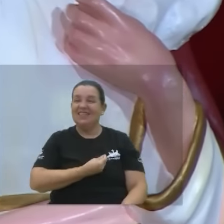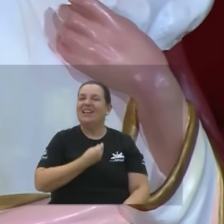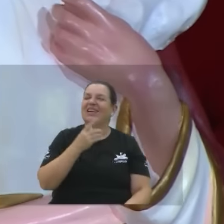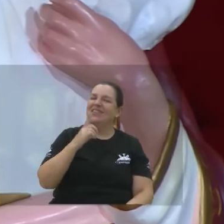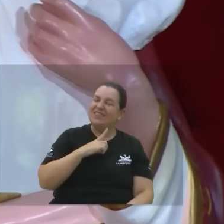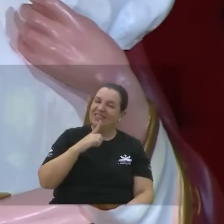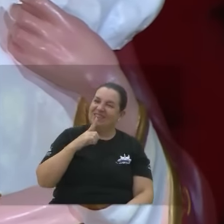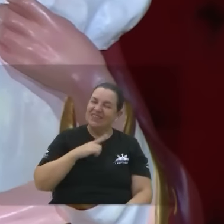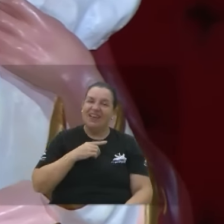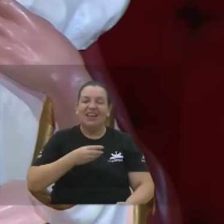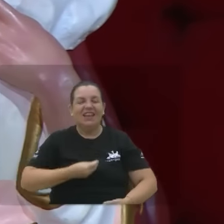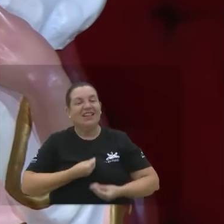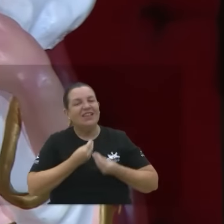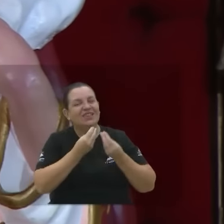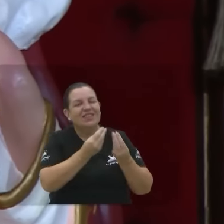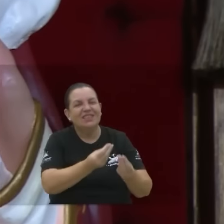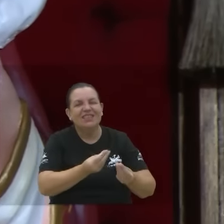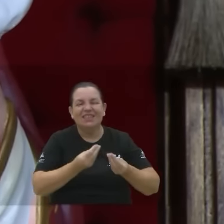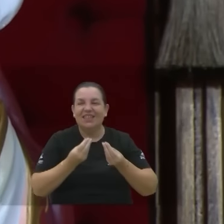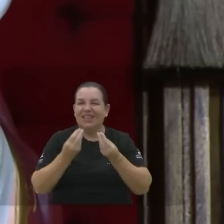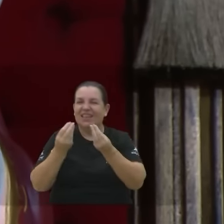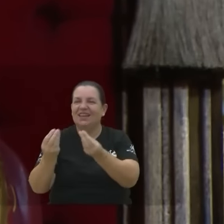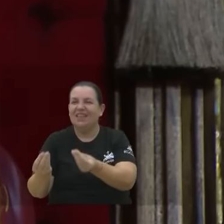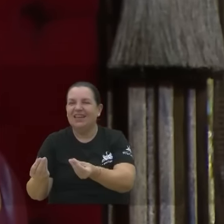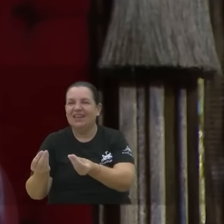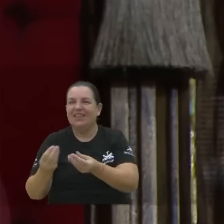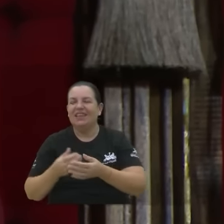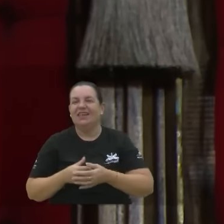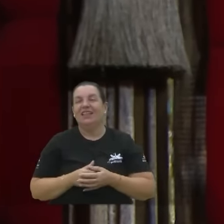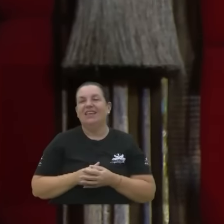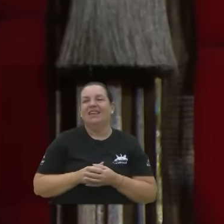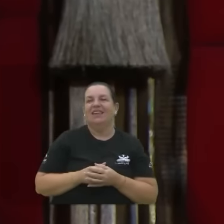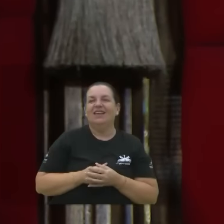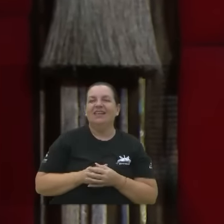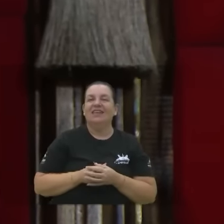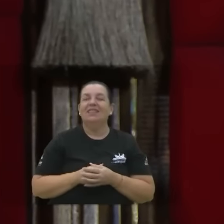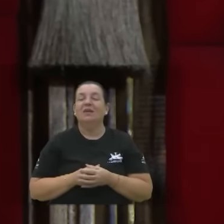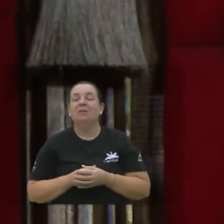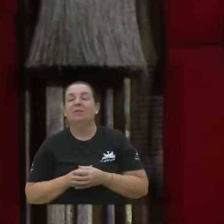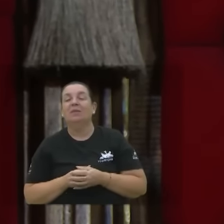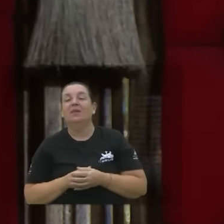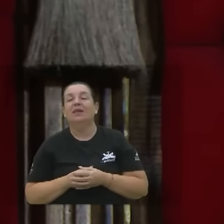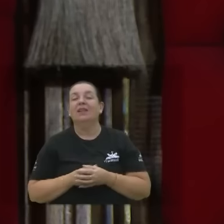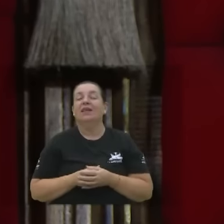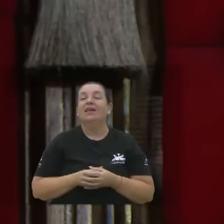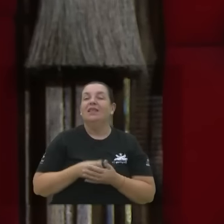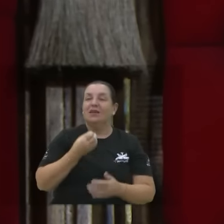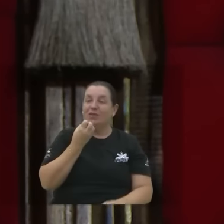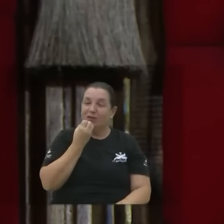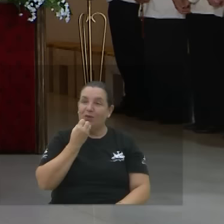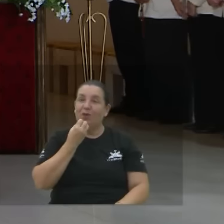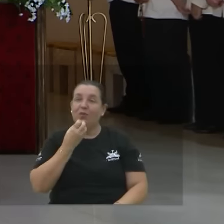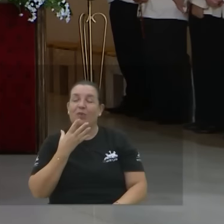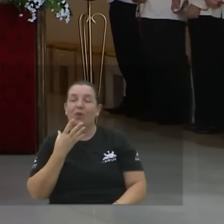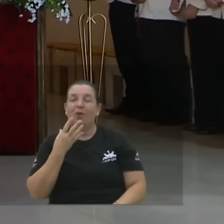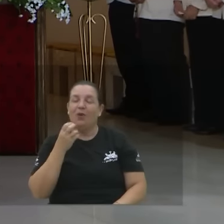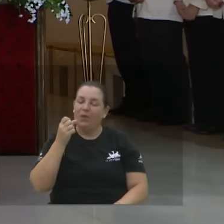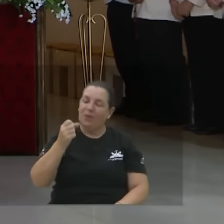Quantas vidas eu tiver. É quanta vida, erro foi meu. Sou bom pastor.